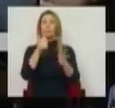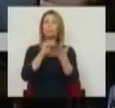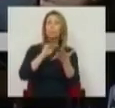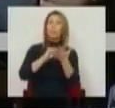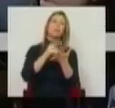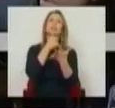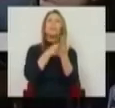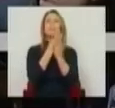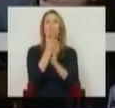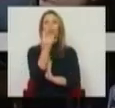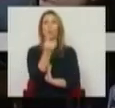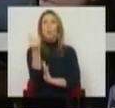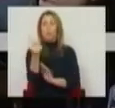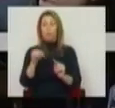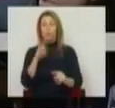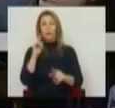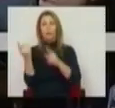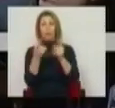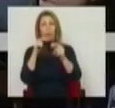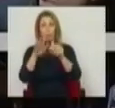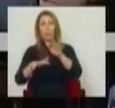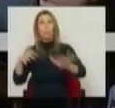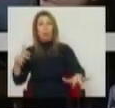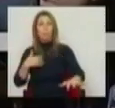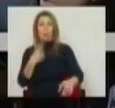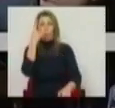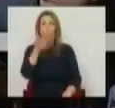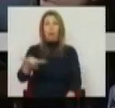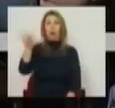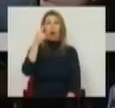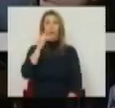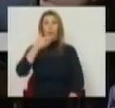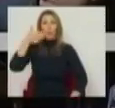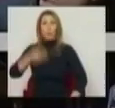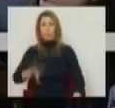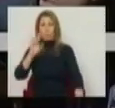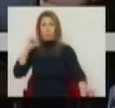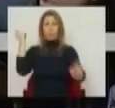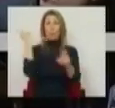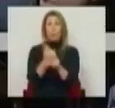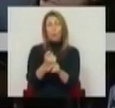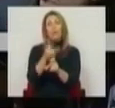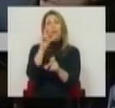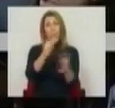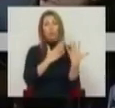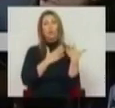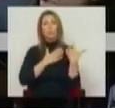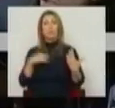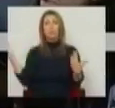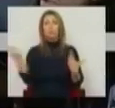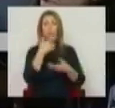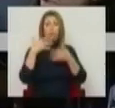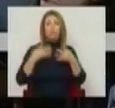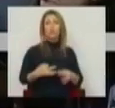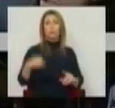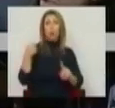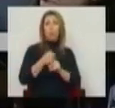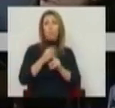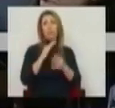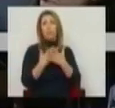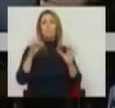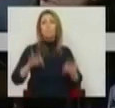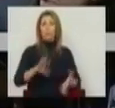debatida no Parlamento é uma das dimensões do conhecimento, da monitorização e da responsabilização de todos no combate e na